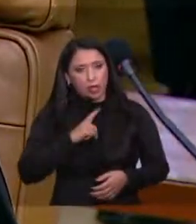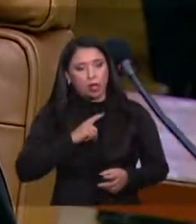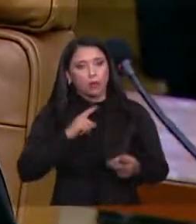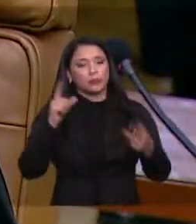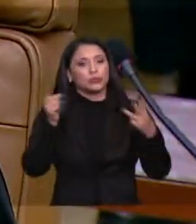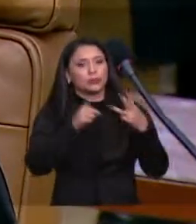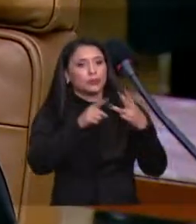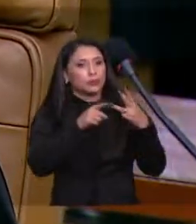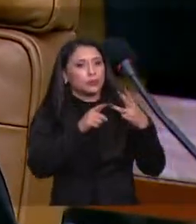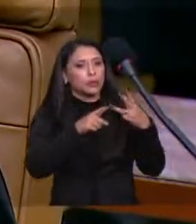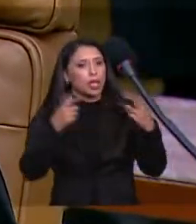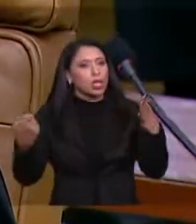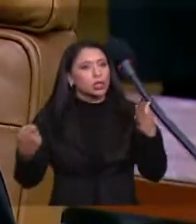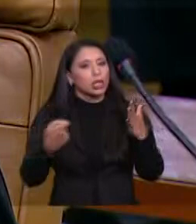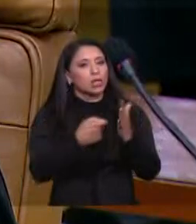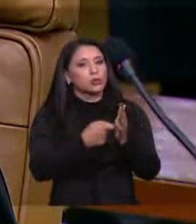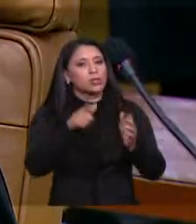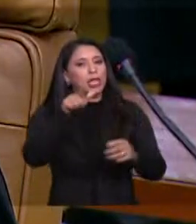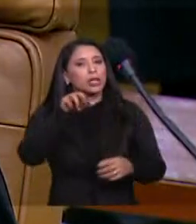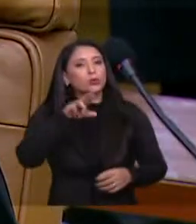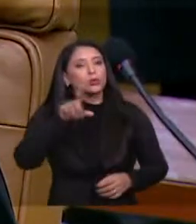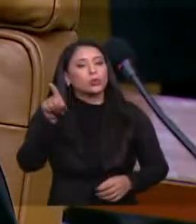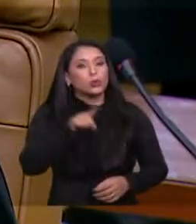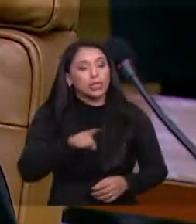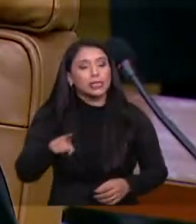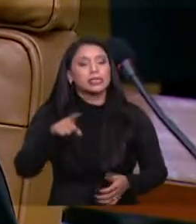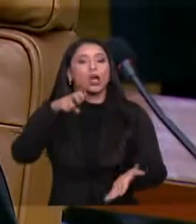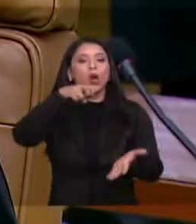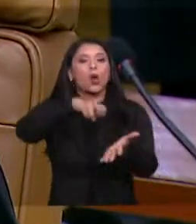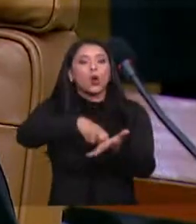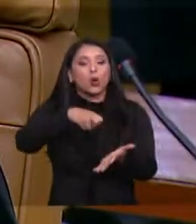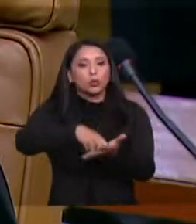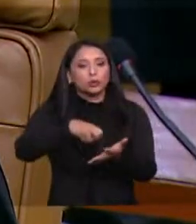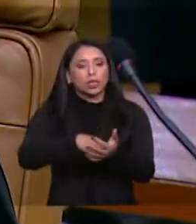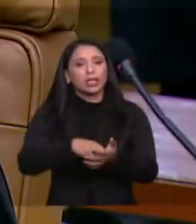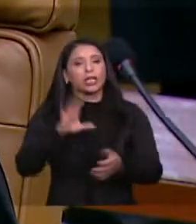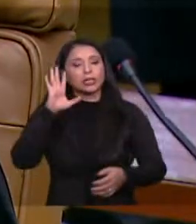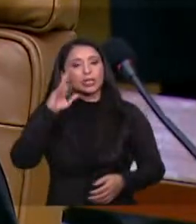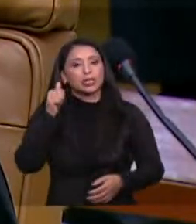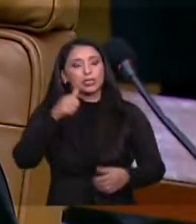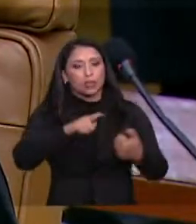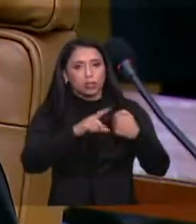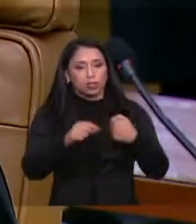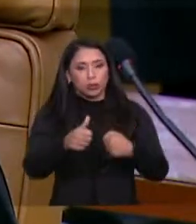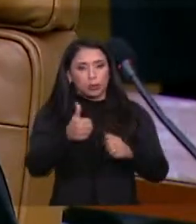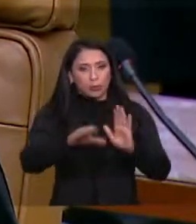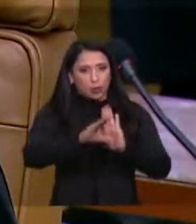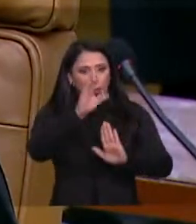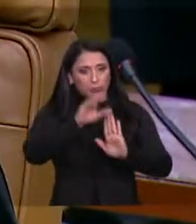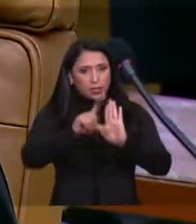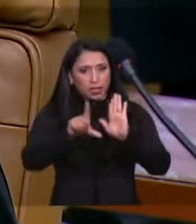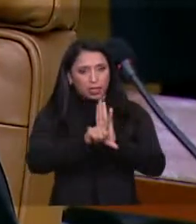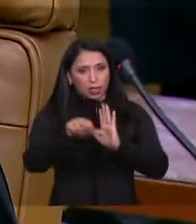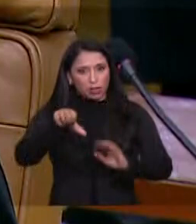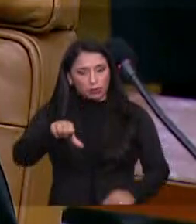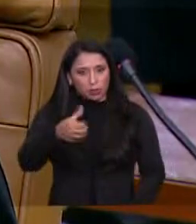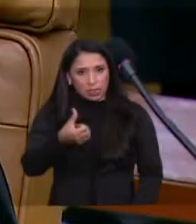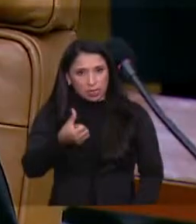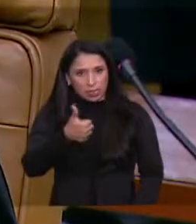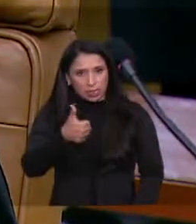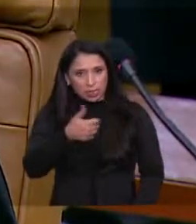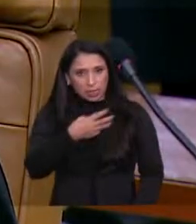para denunciado Luiz Pereira Duarte de Amorim como impulso nas sanções do artigo primeiro Cap da Lei